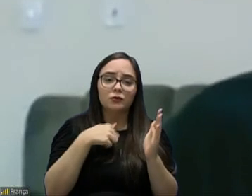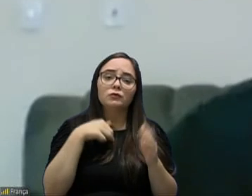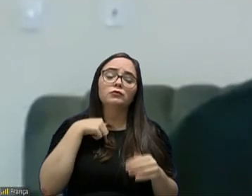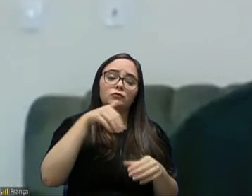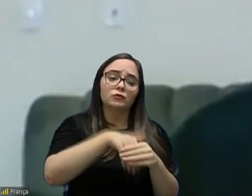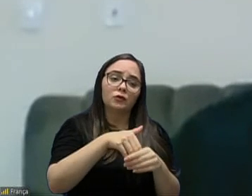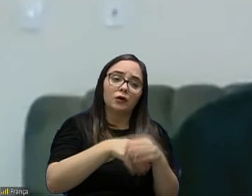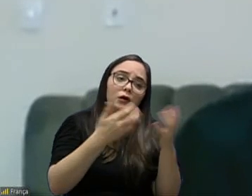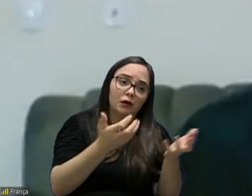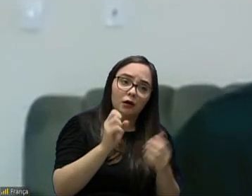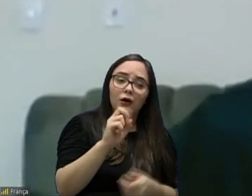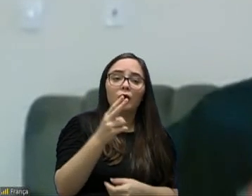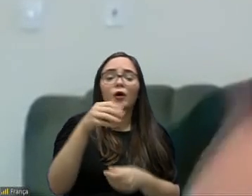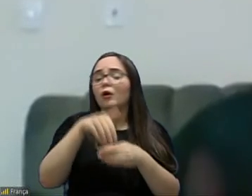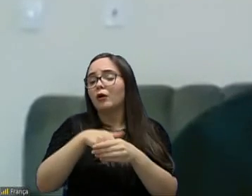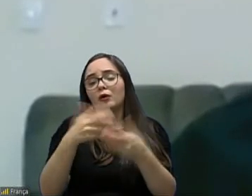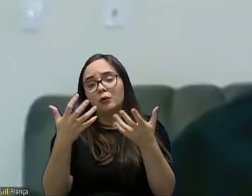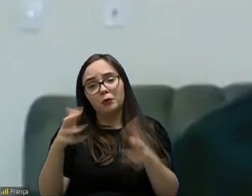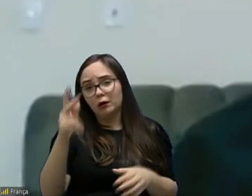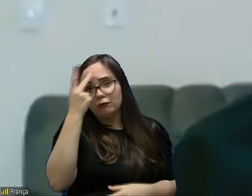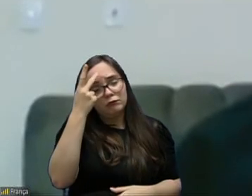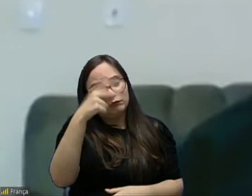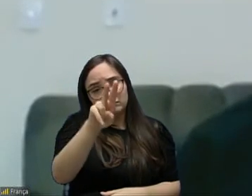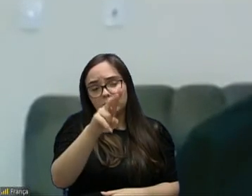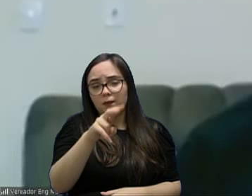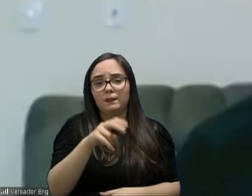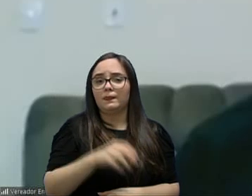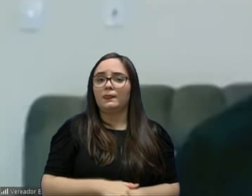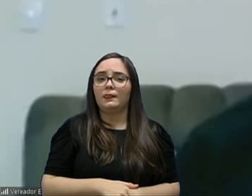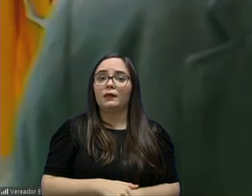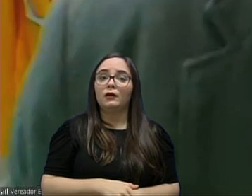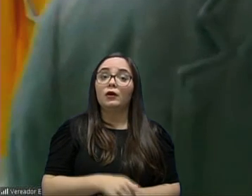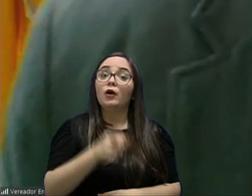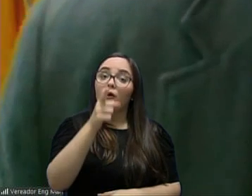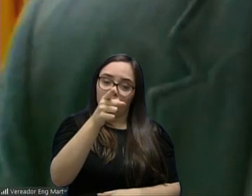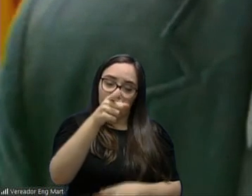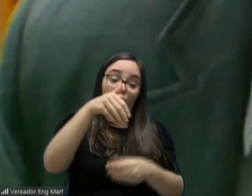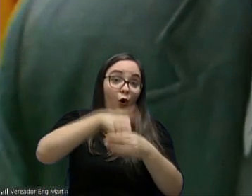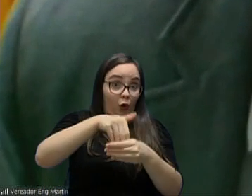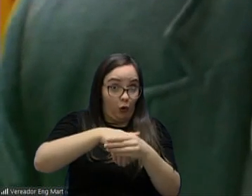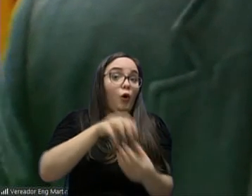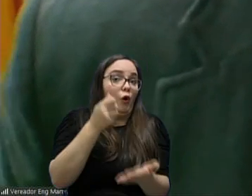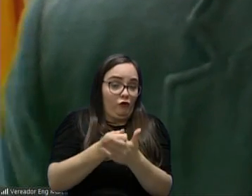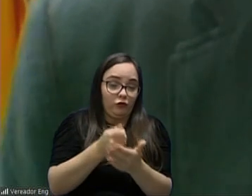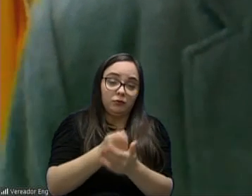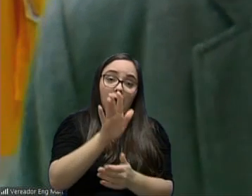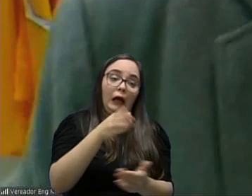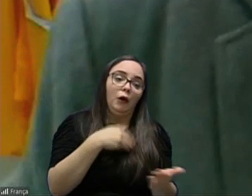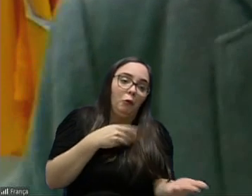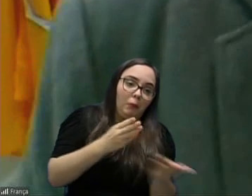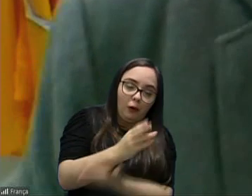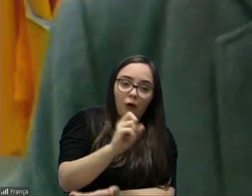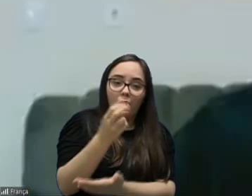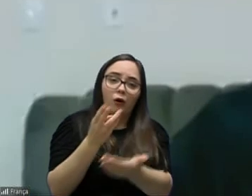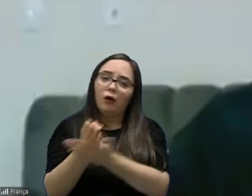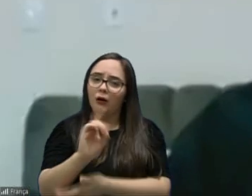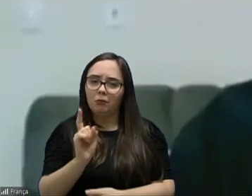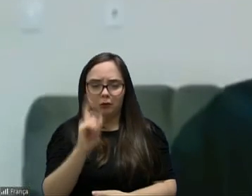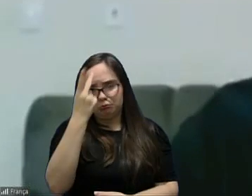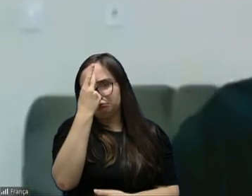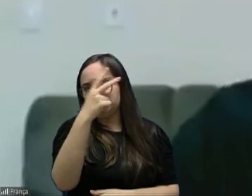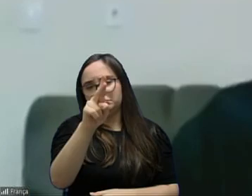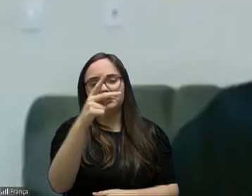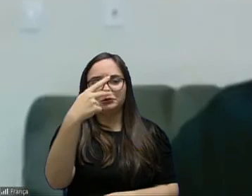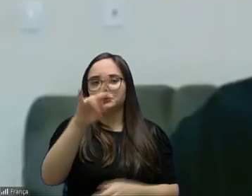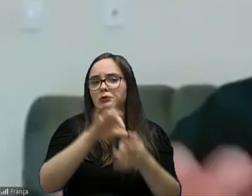Nós somos obrigados a votar, não somos obrigados a aprovar o projeto. Isso, o PSDB os outros colegas vereadores